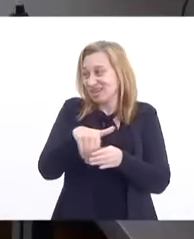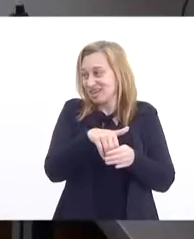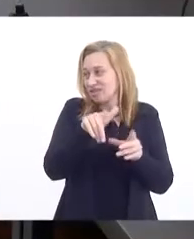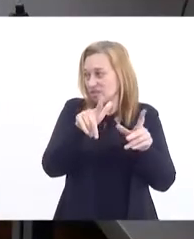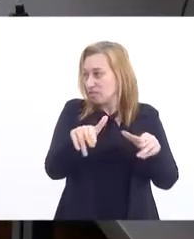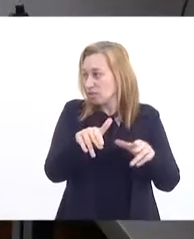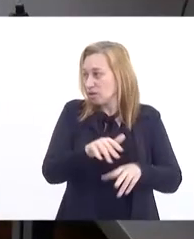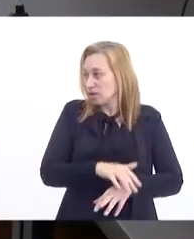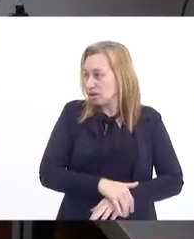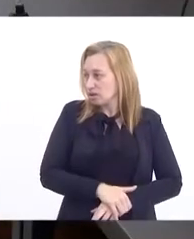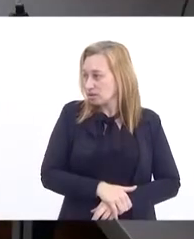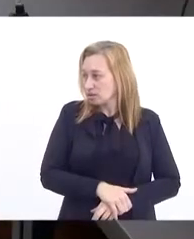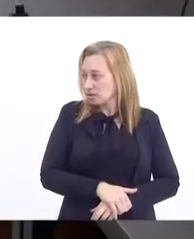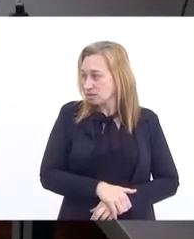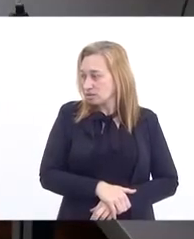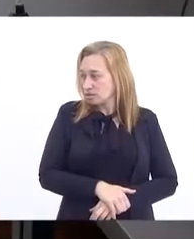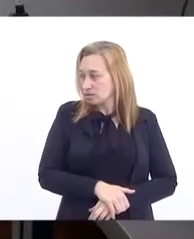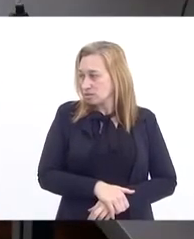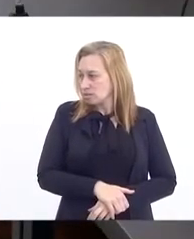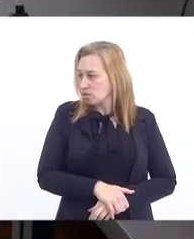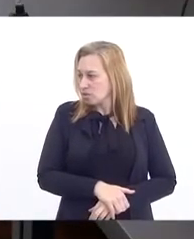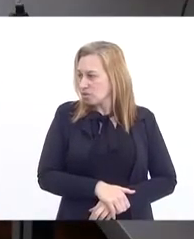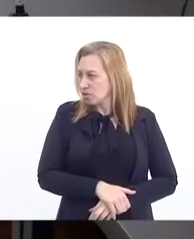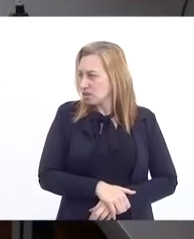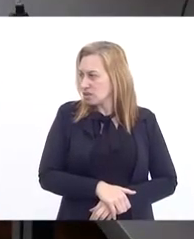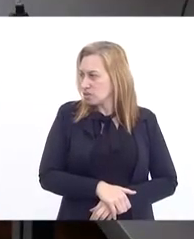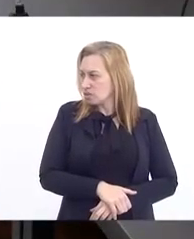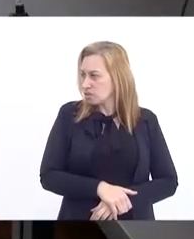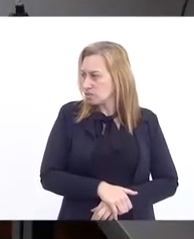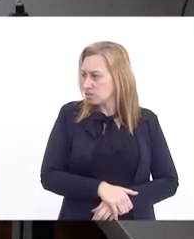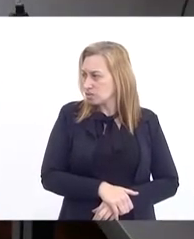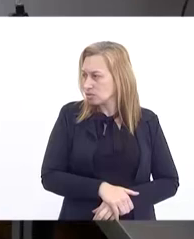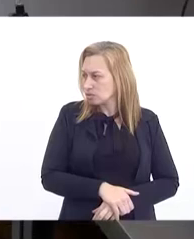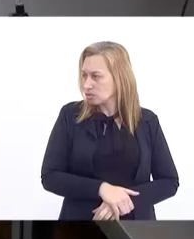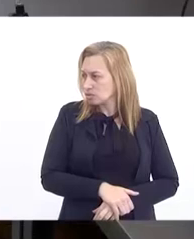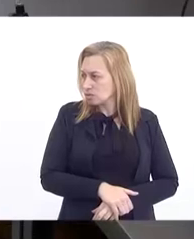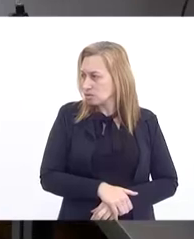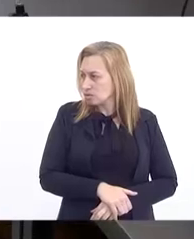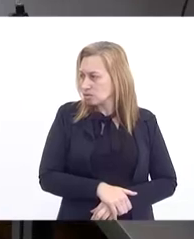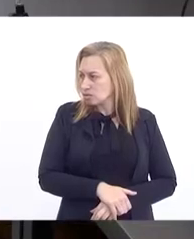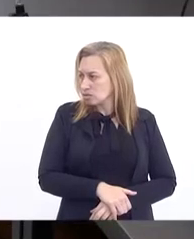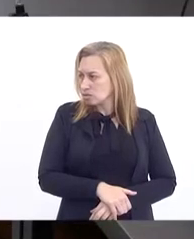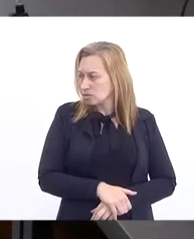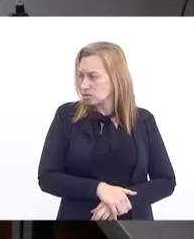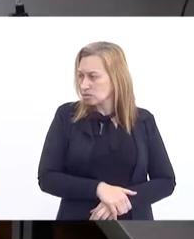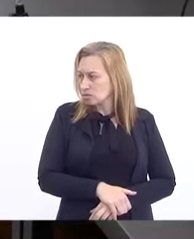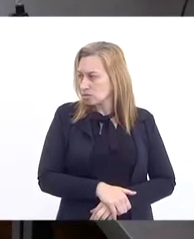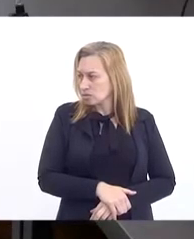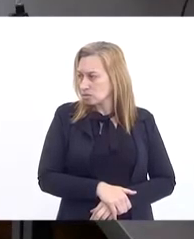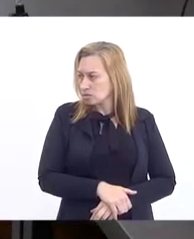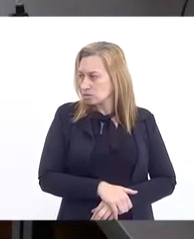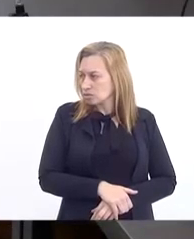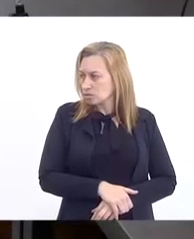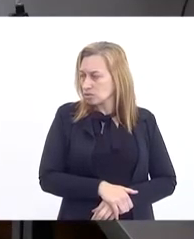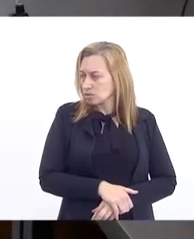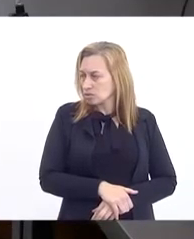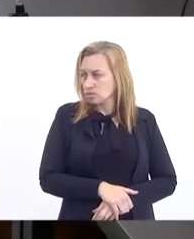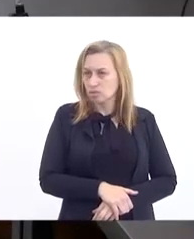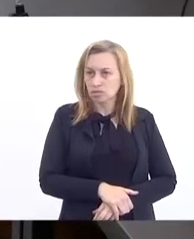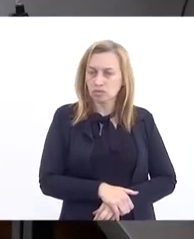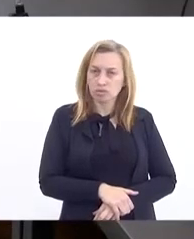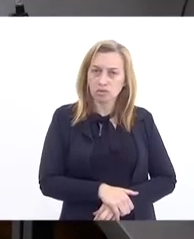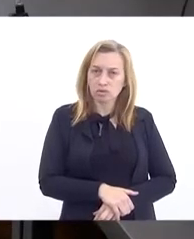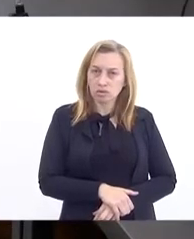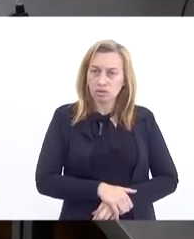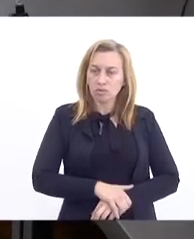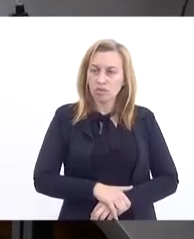divergente. Aprovado. Então, eu voto pela constitucionalidade. Cadê? Pela